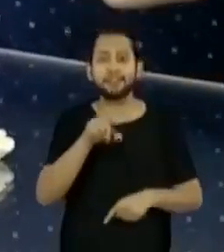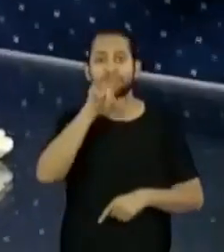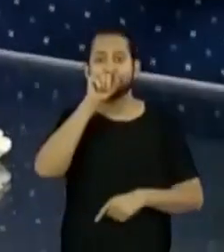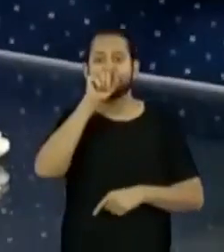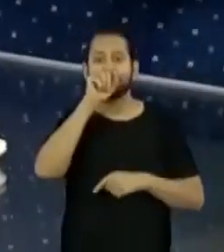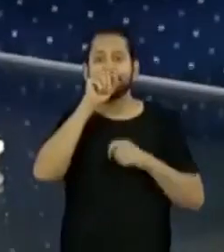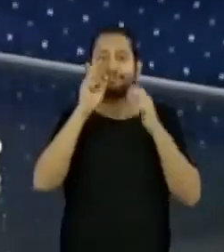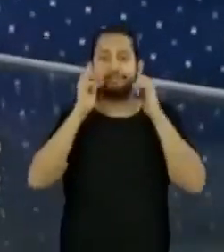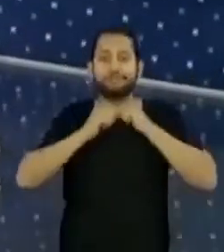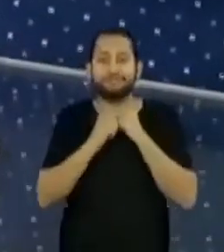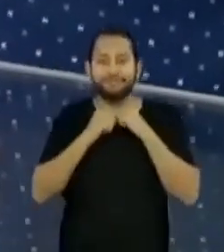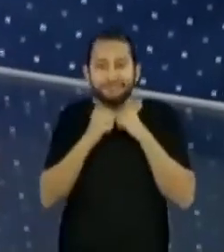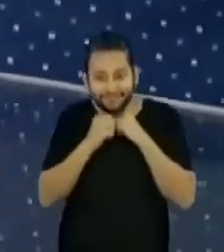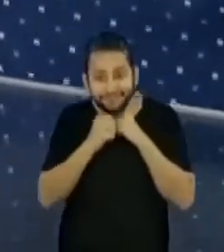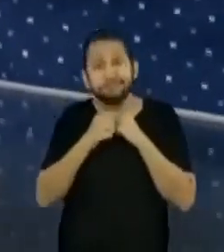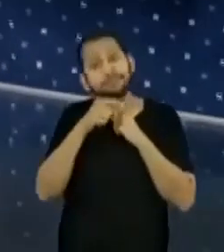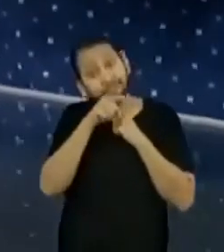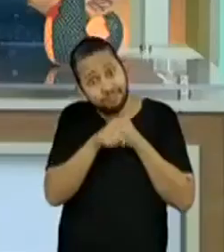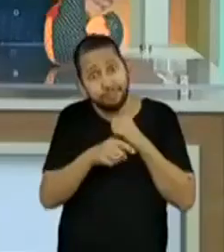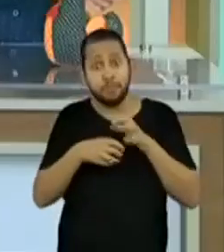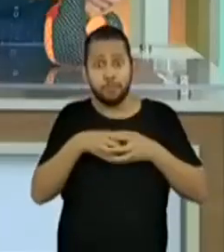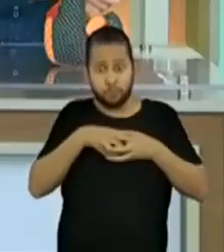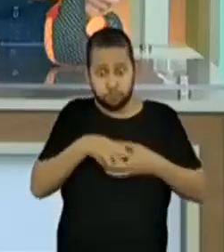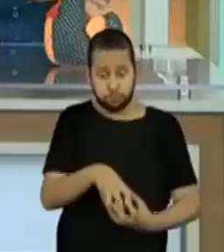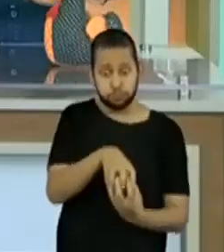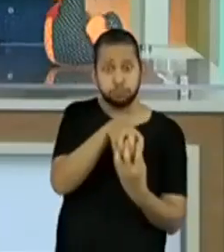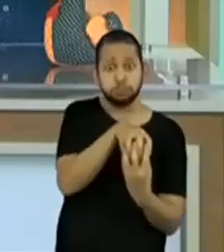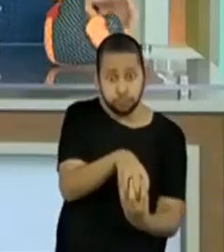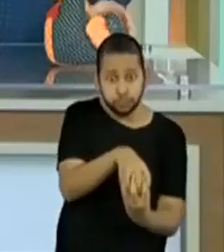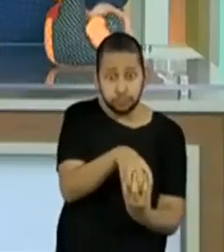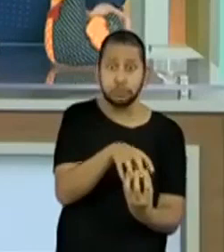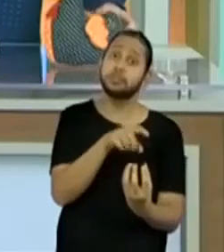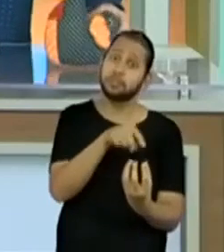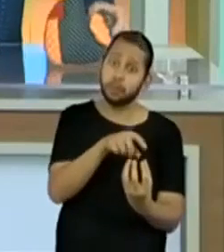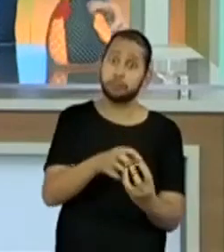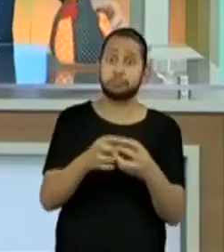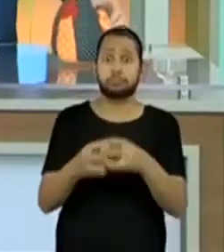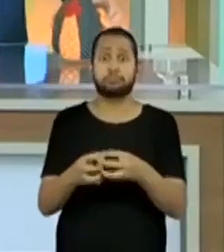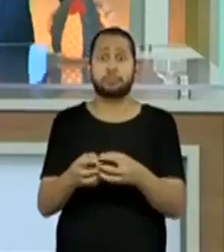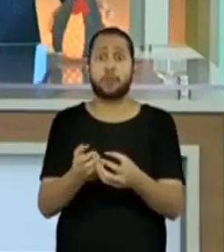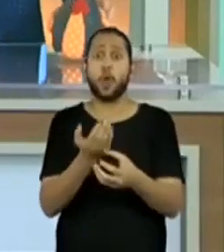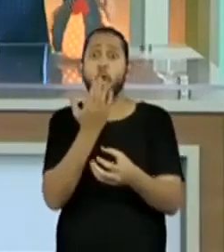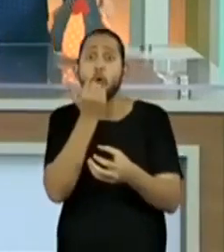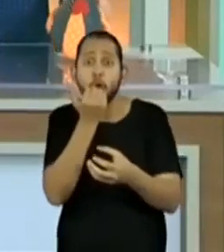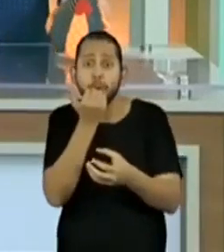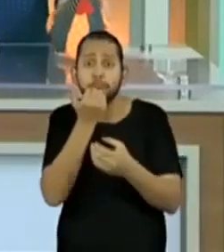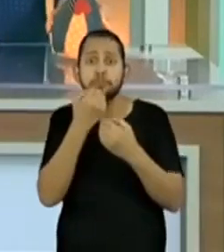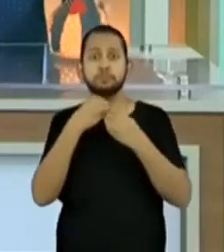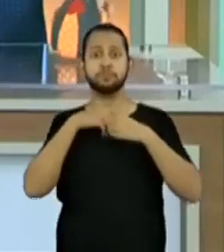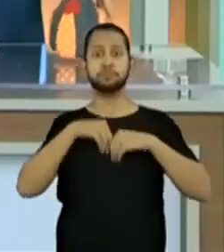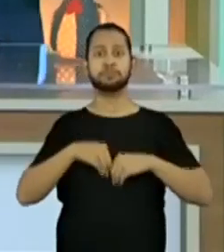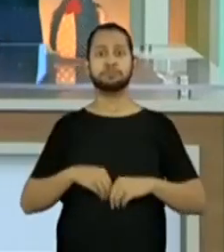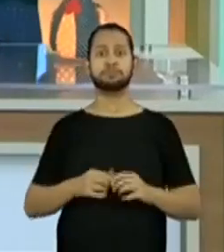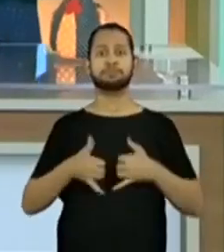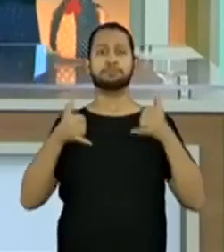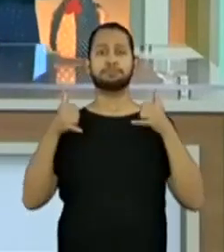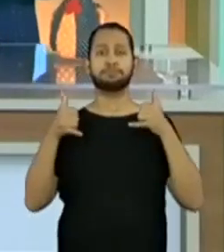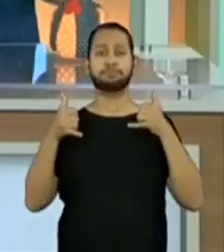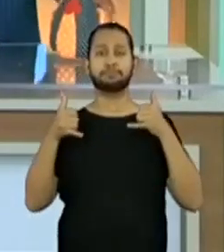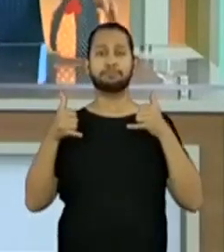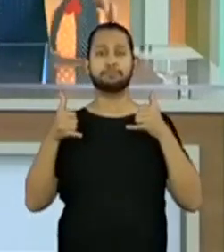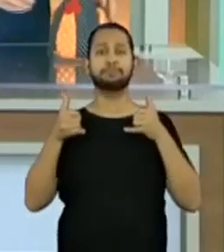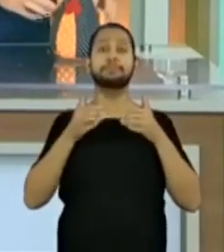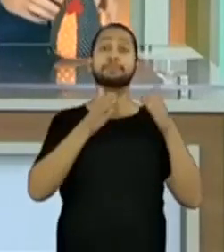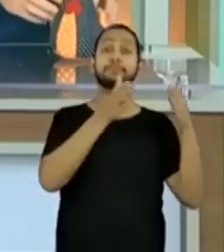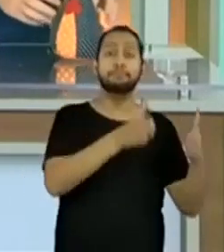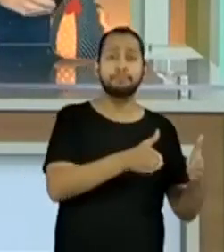galinha vai fornecer energia para o meu corpo. E, ora, como que a energia